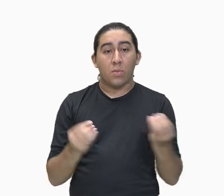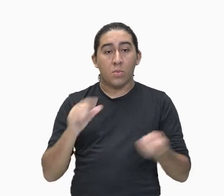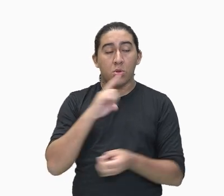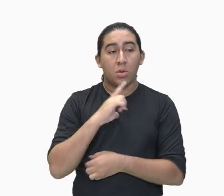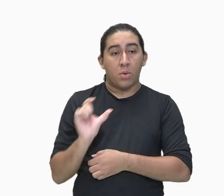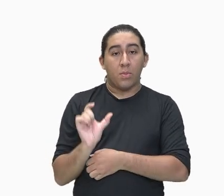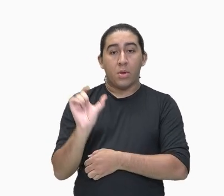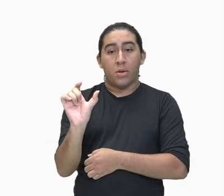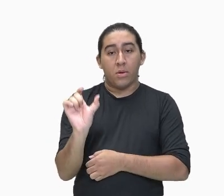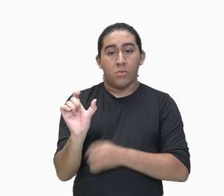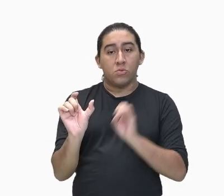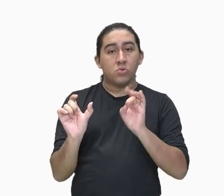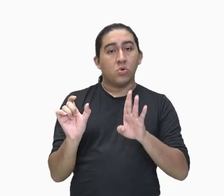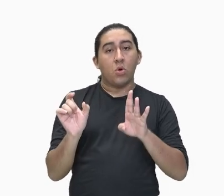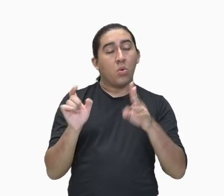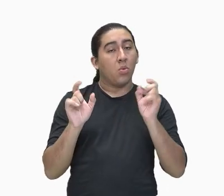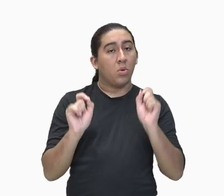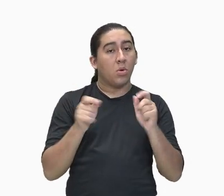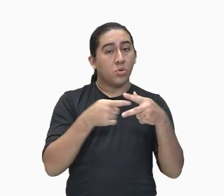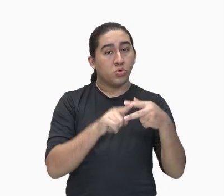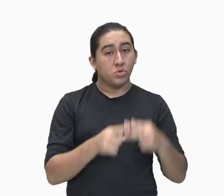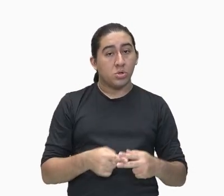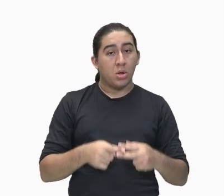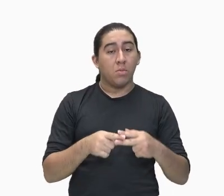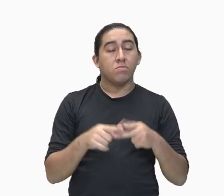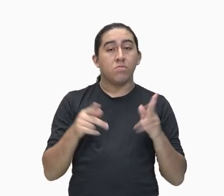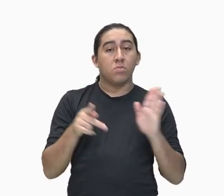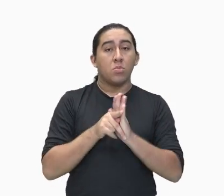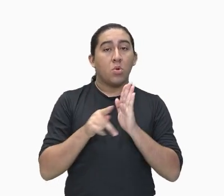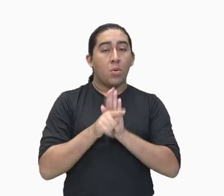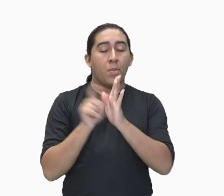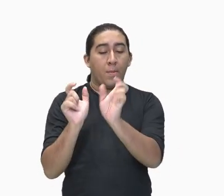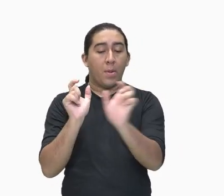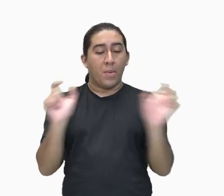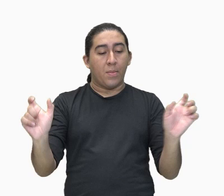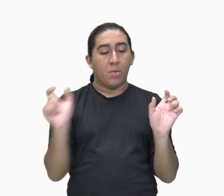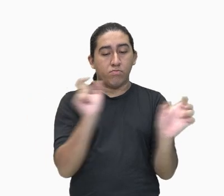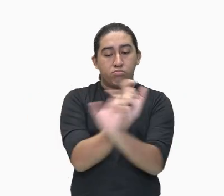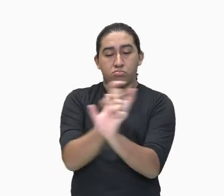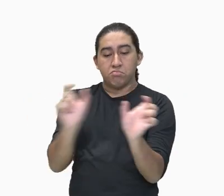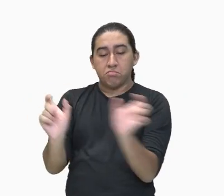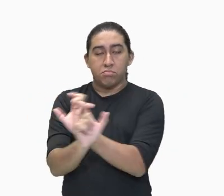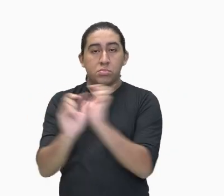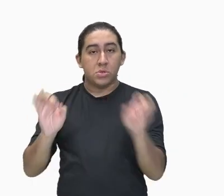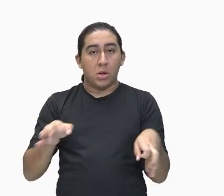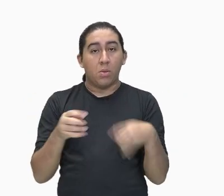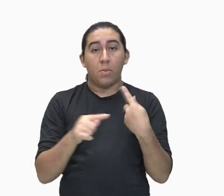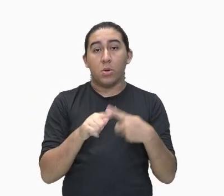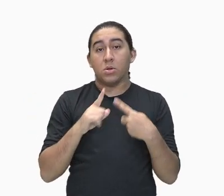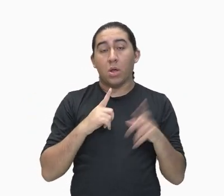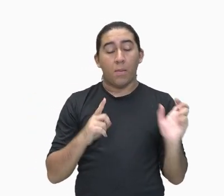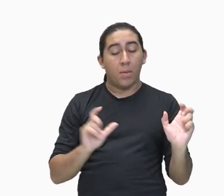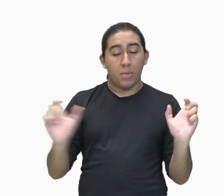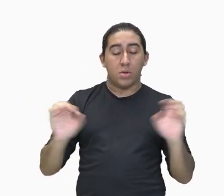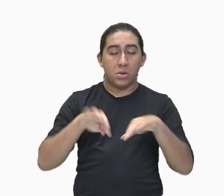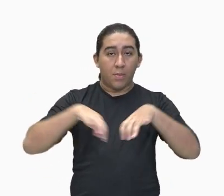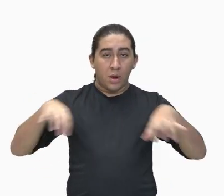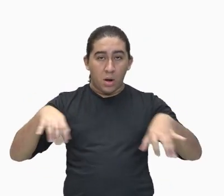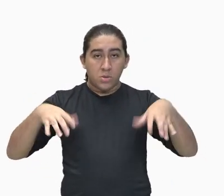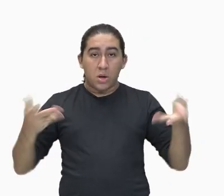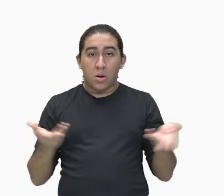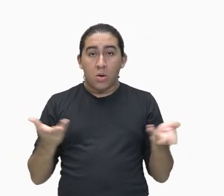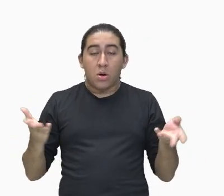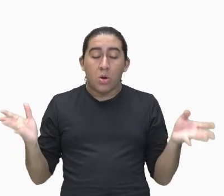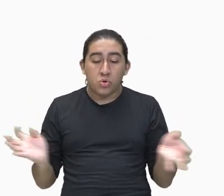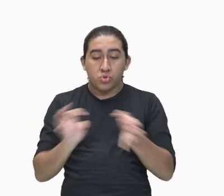vou só ajustar, né, a posição delas, elas estão ali separadas e eu vou pegar e vou